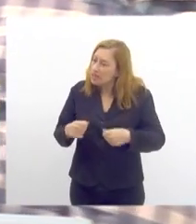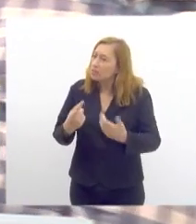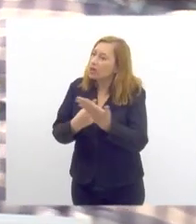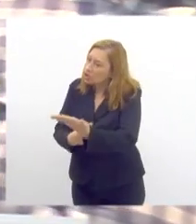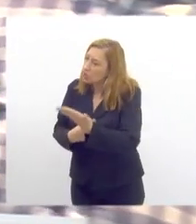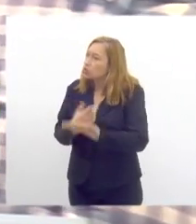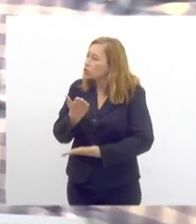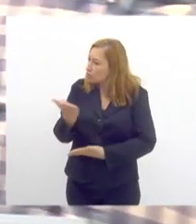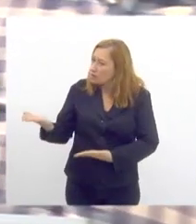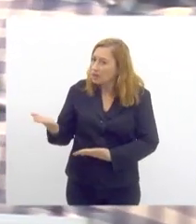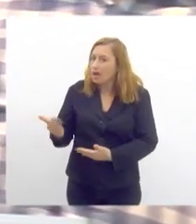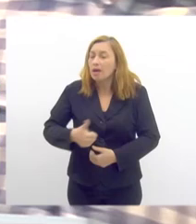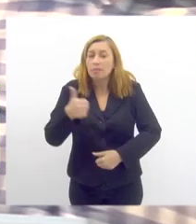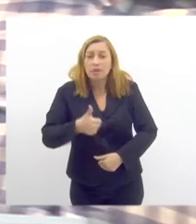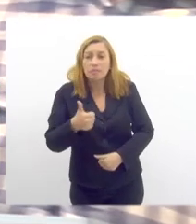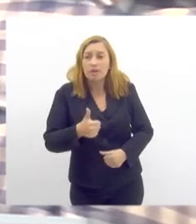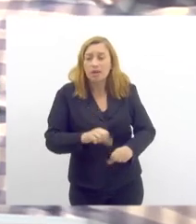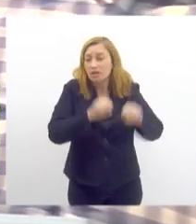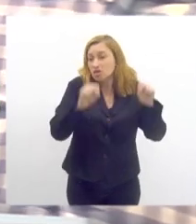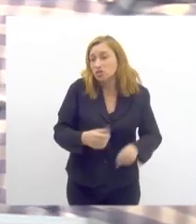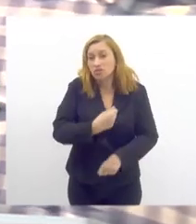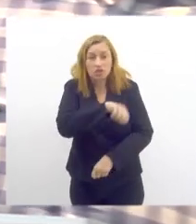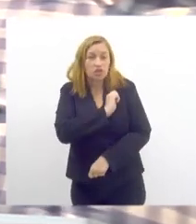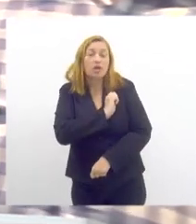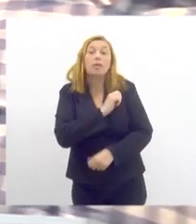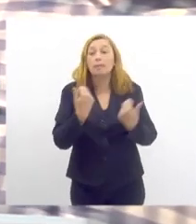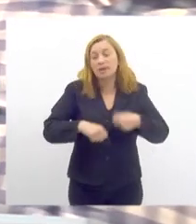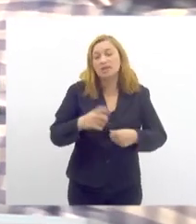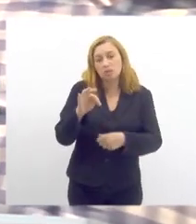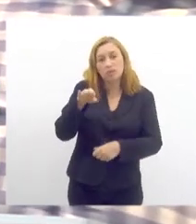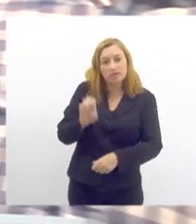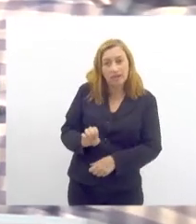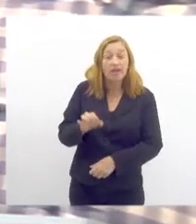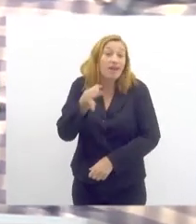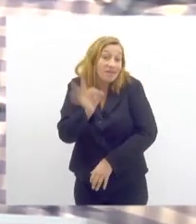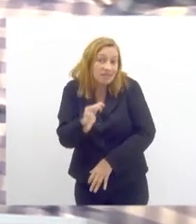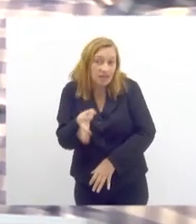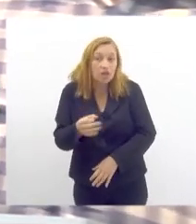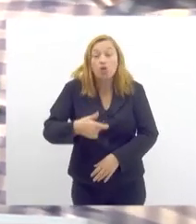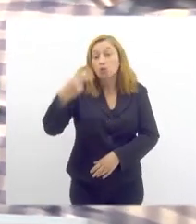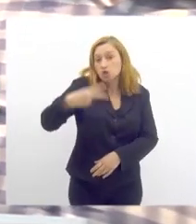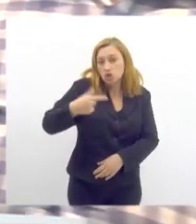estamos no regime de recuperação fiscal, então isso vai ter que passar pelo comitê, isso é fato.